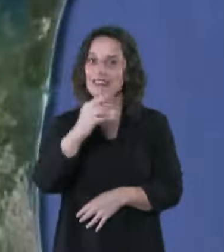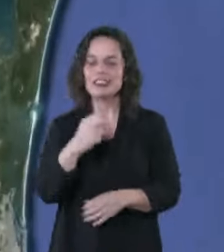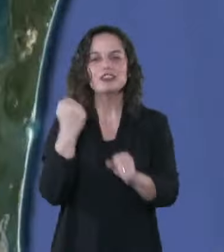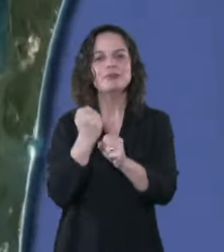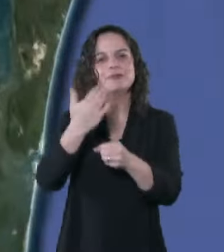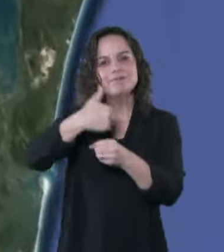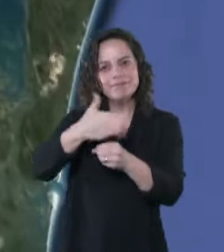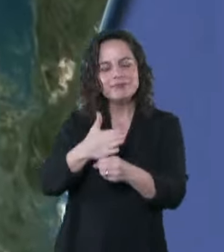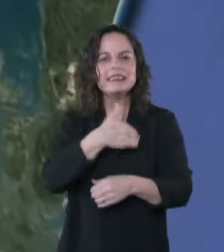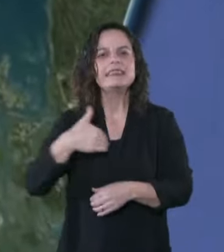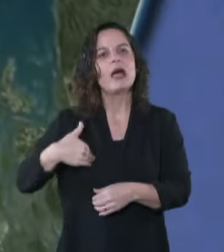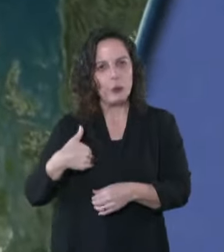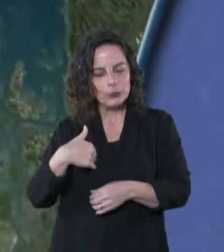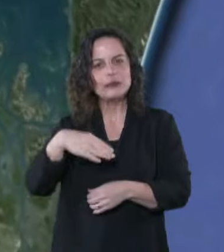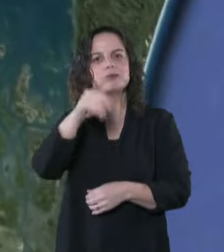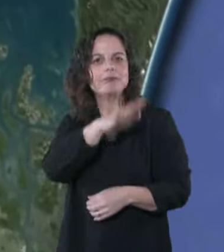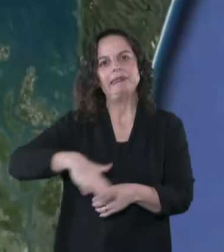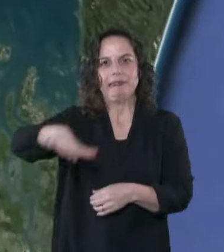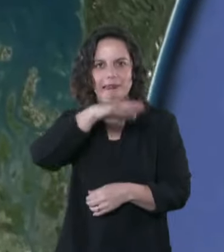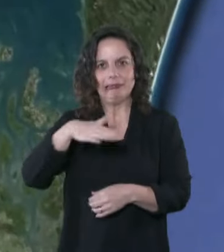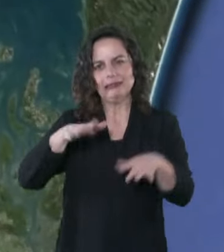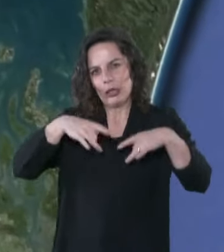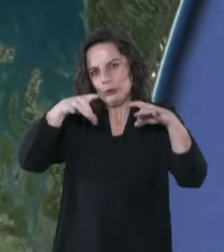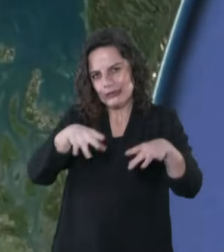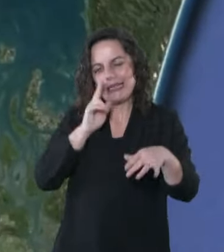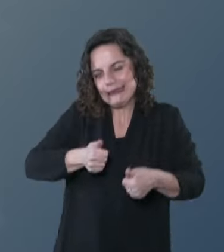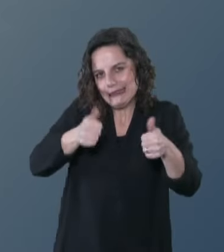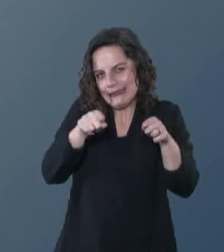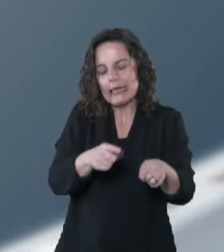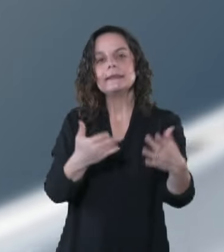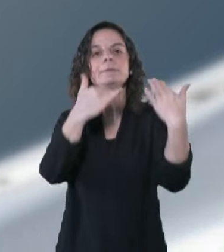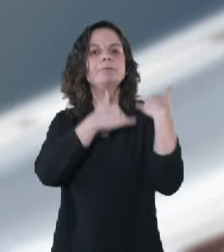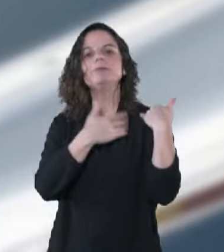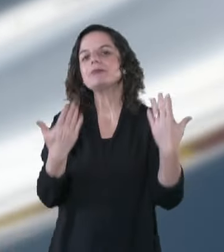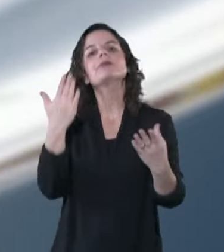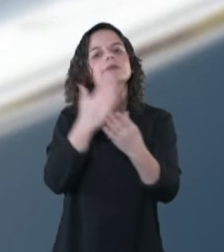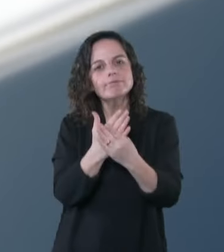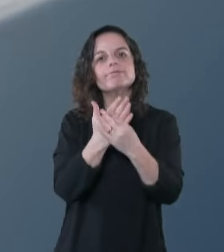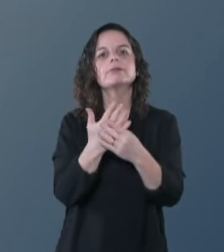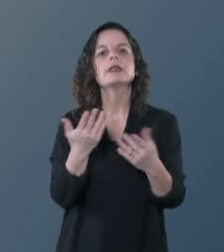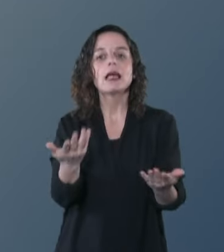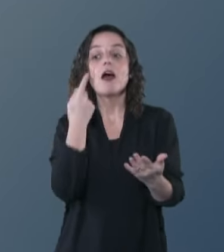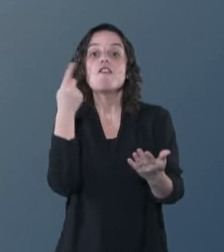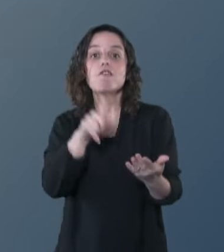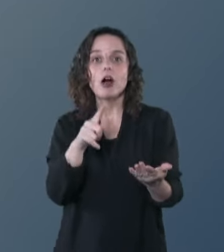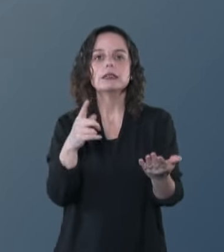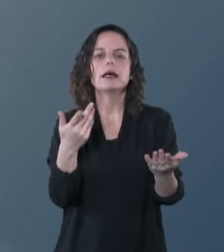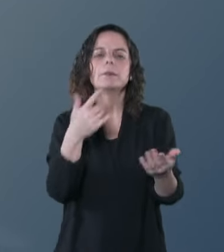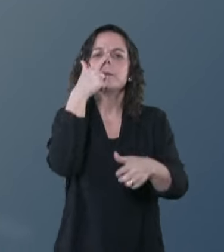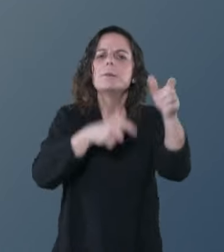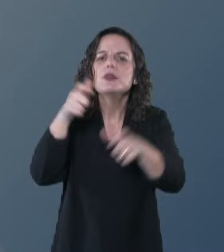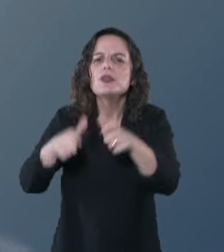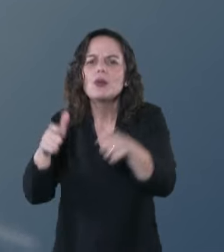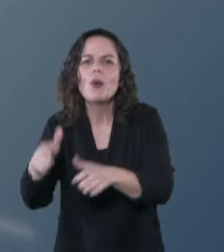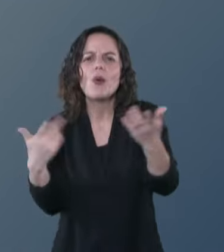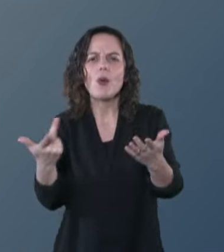no Departamento de Saúde da província de Queensland, onde é responsável pelos processos de reintegração no posto de trabalho de pessoas com